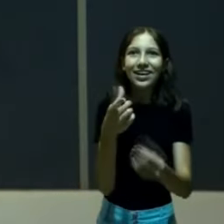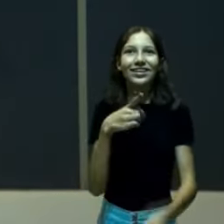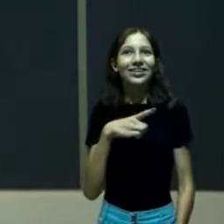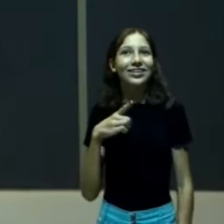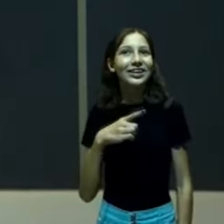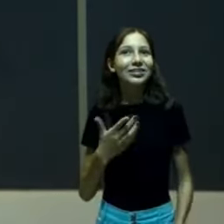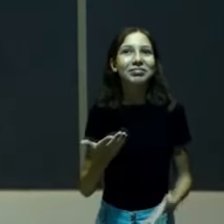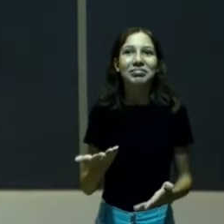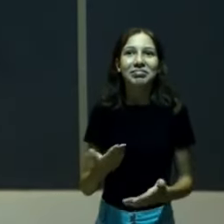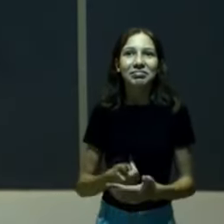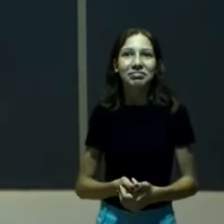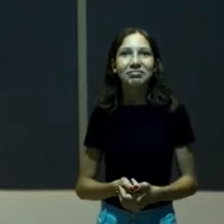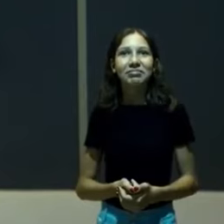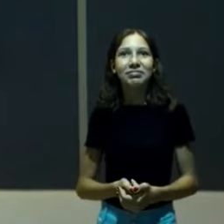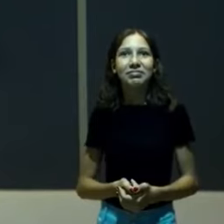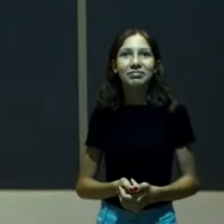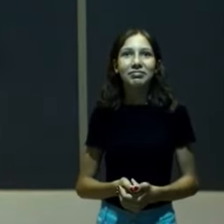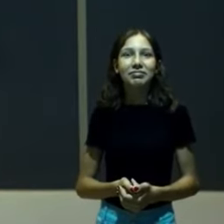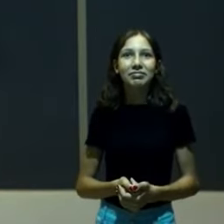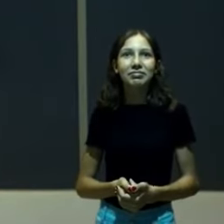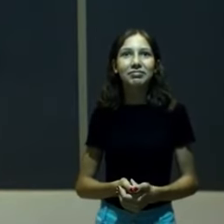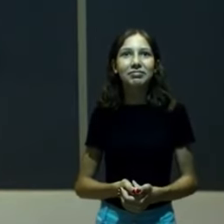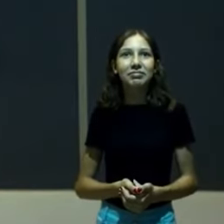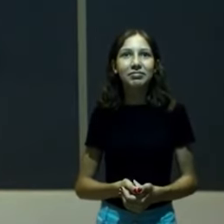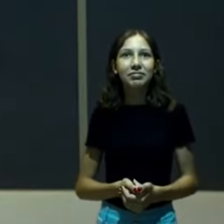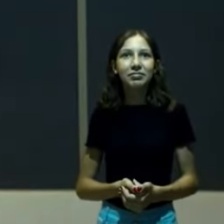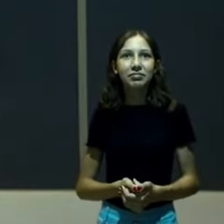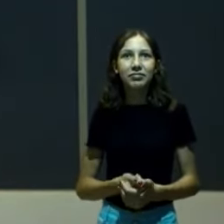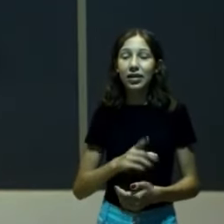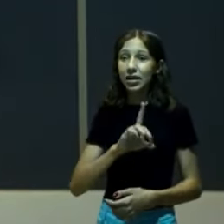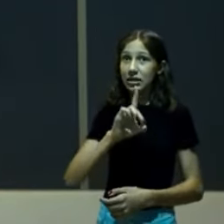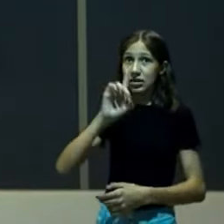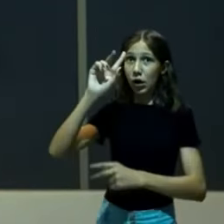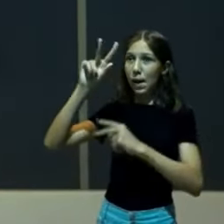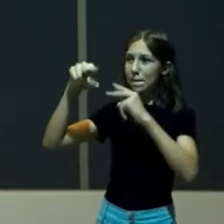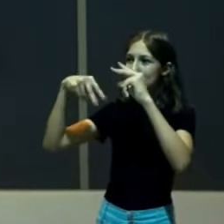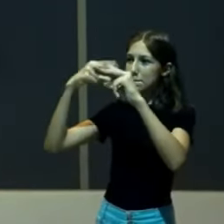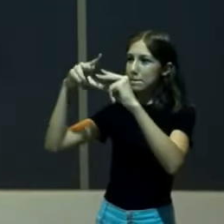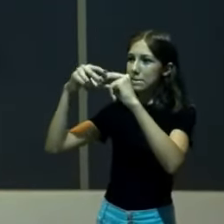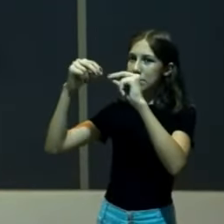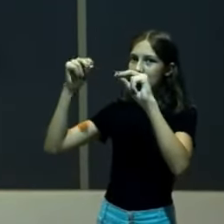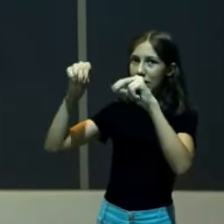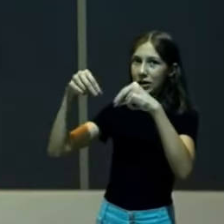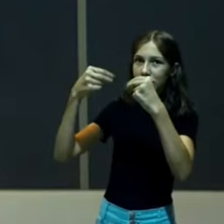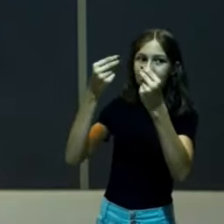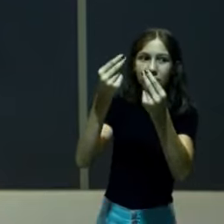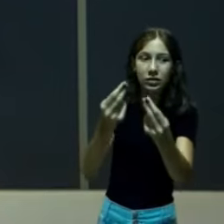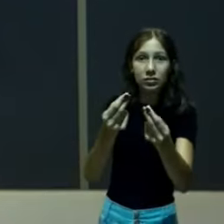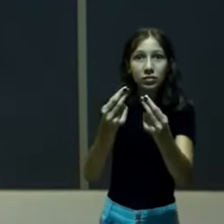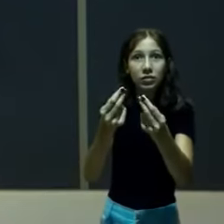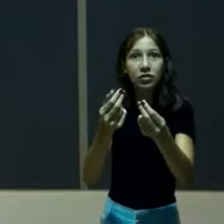aí, como é que vai ser? Em branco para você, será que tem como fundo ou